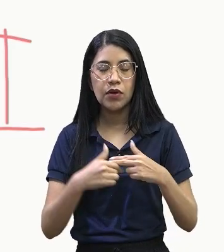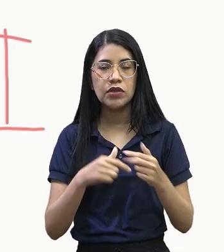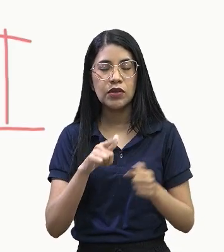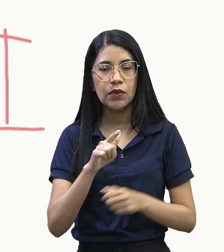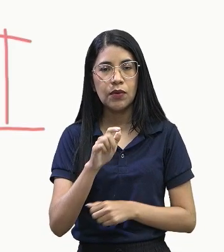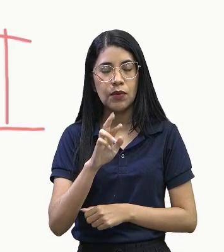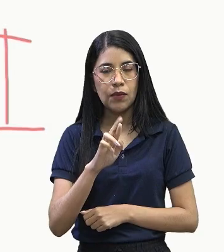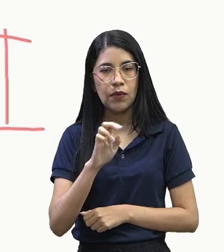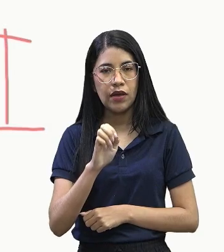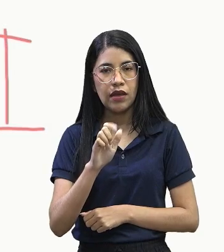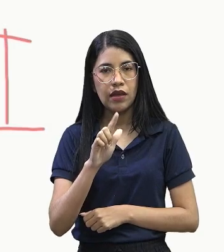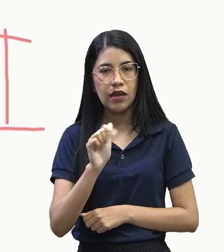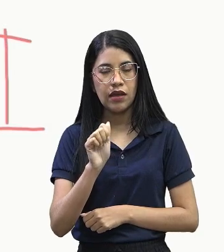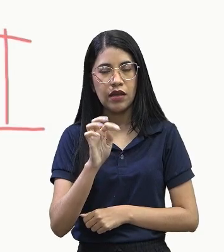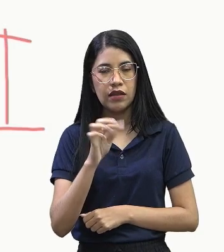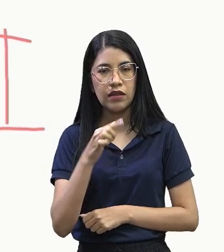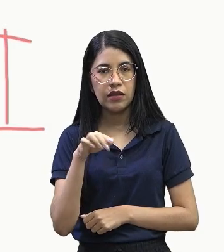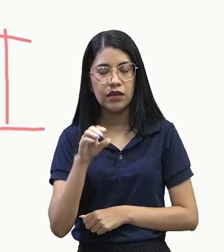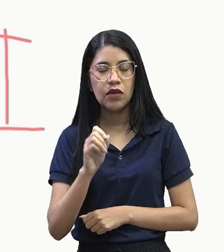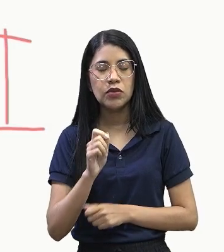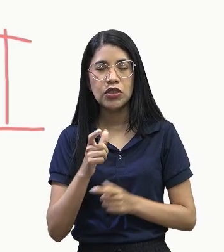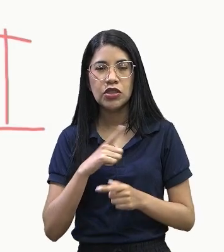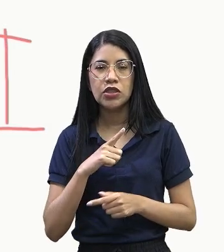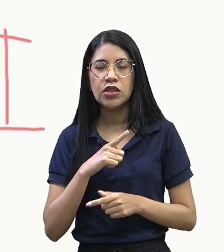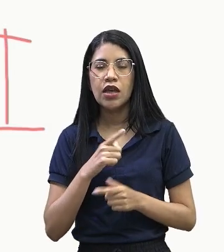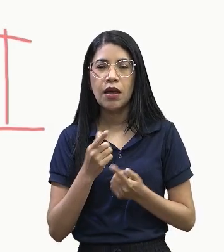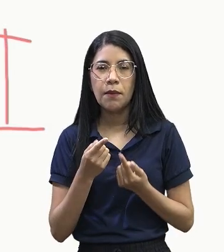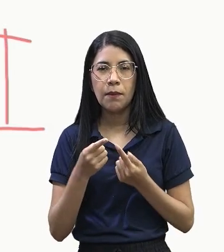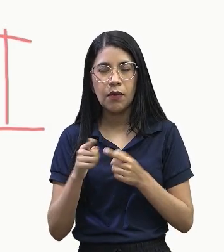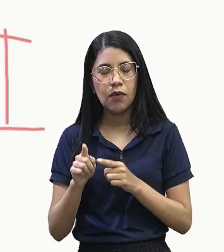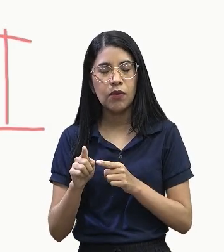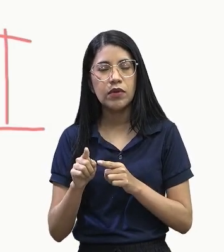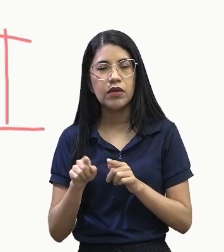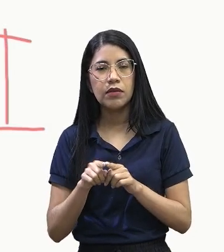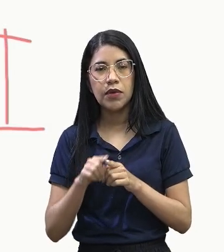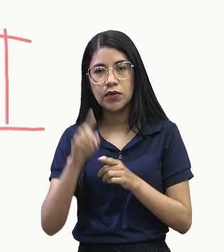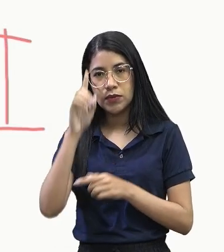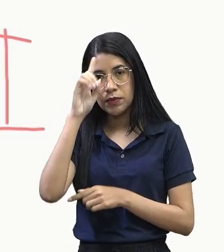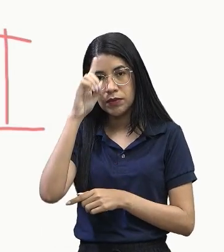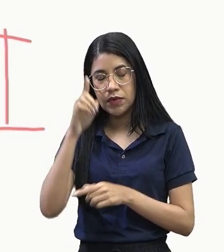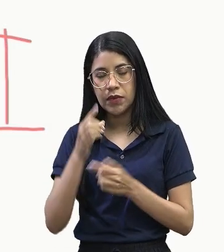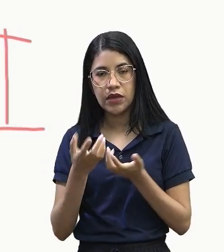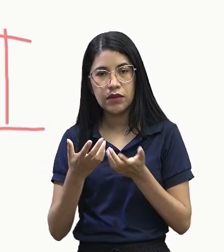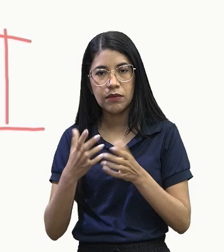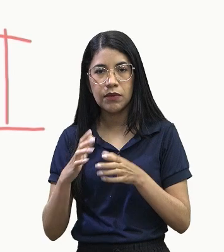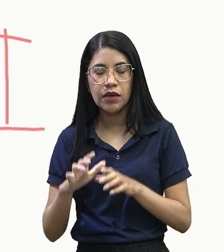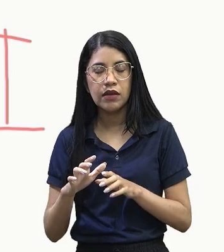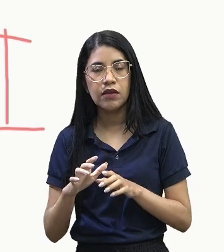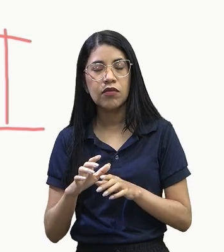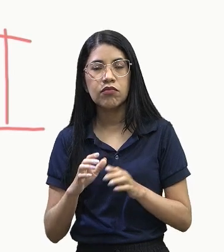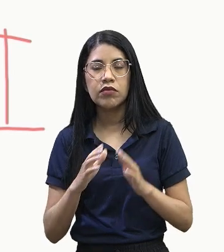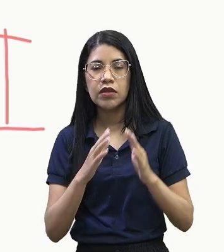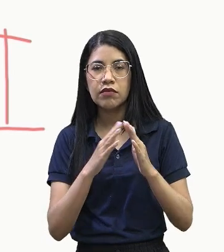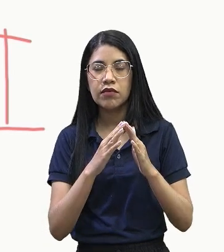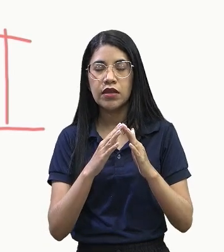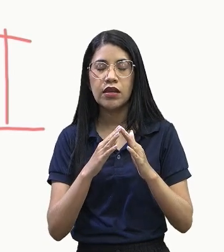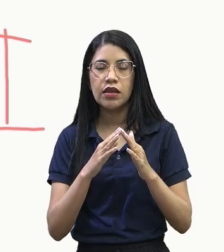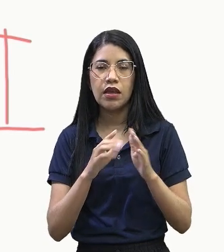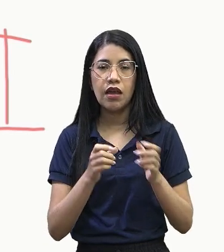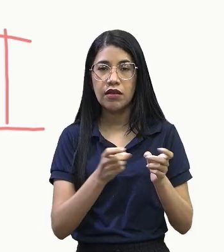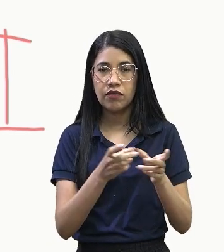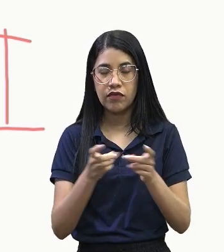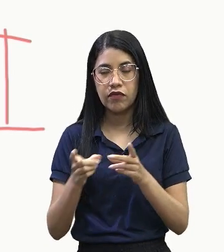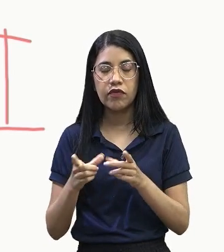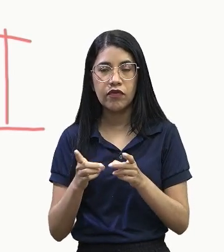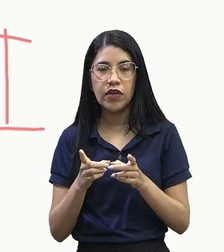era tão perseguido ali pelos patrões, pelos coronéis de barranco, que não queriam que esse comércio clandestino, por